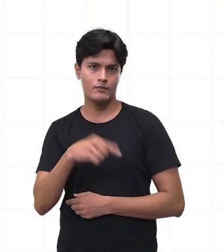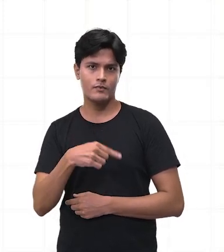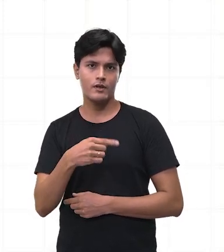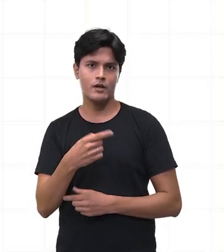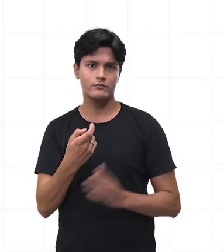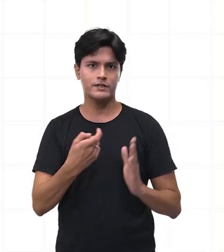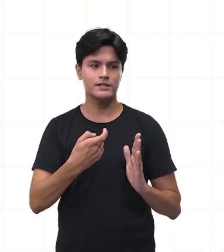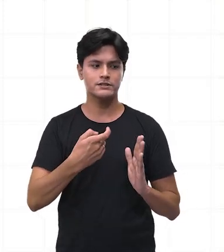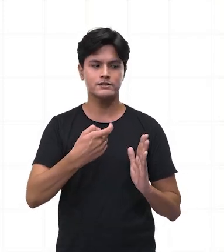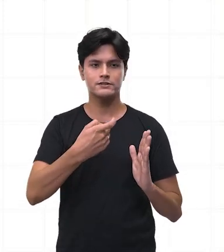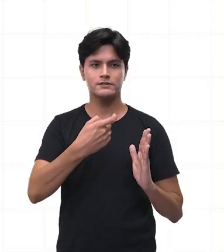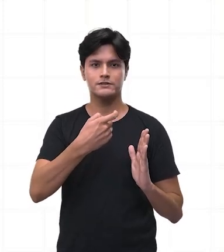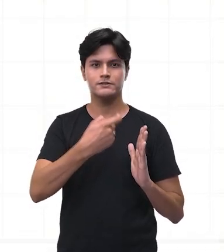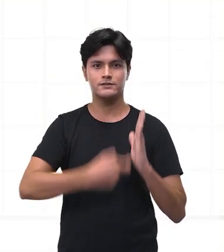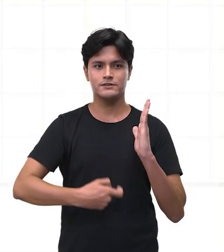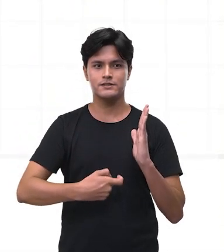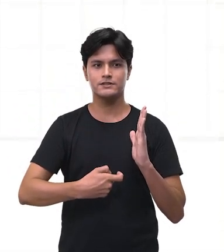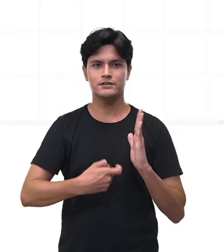taxa, né?